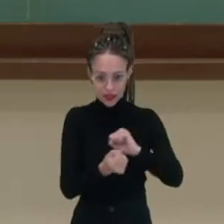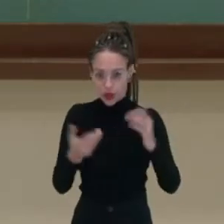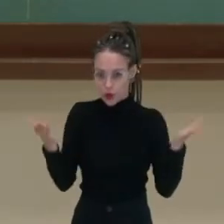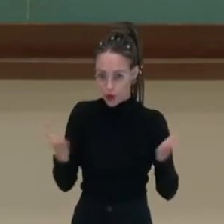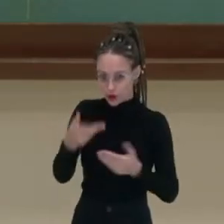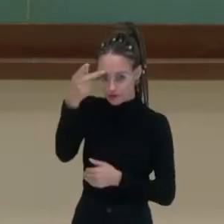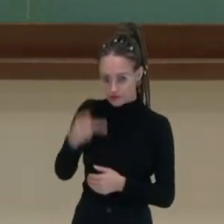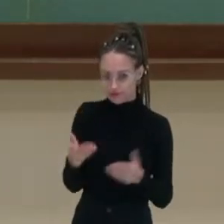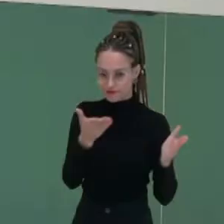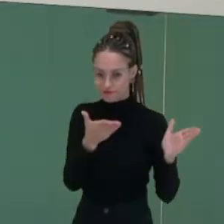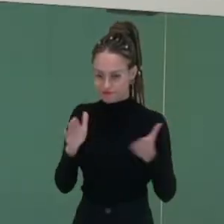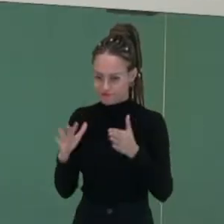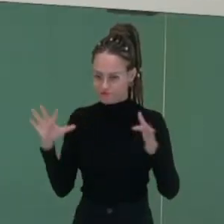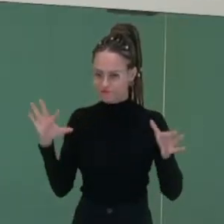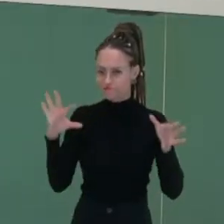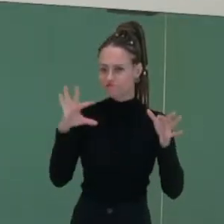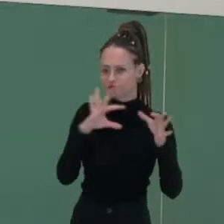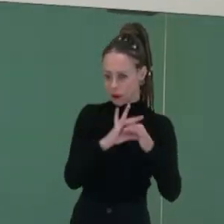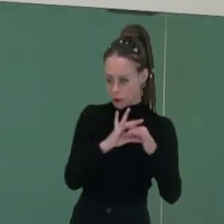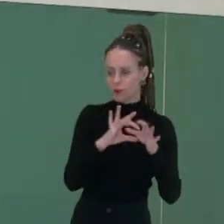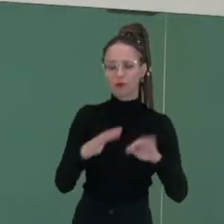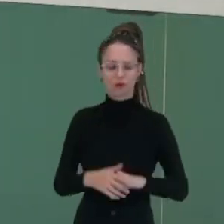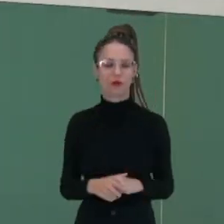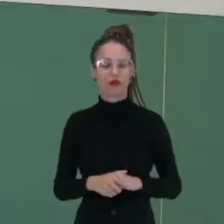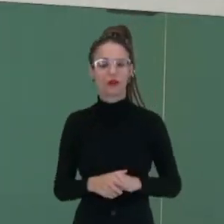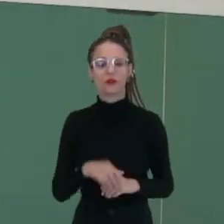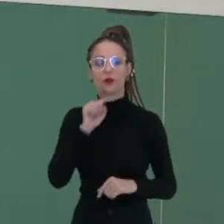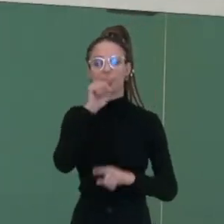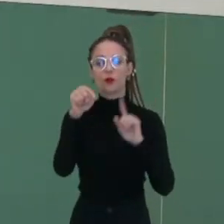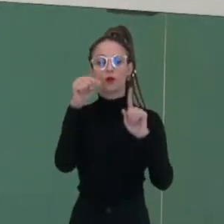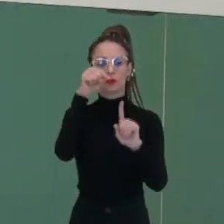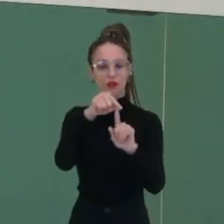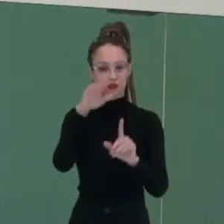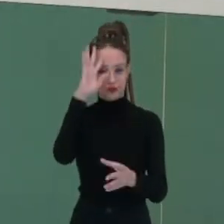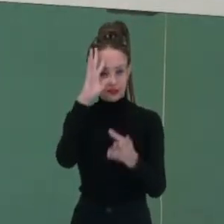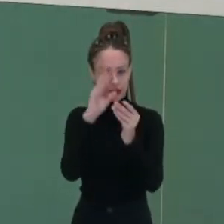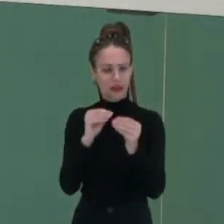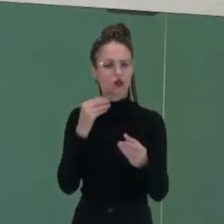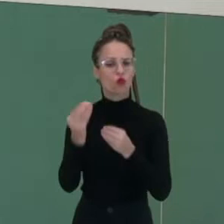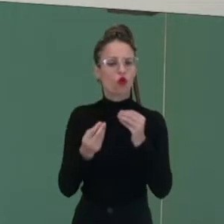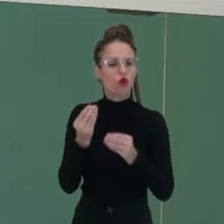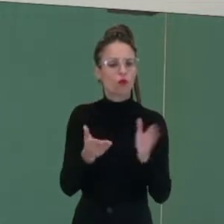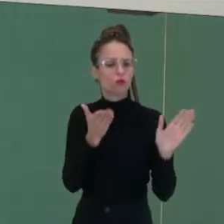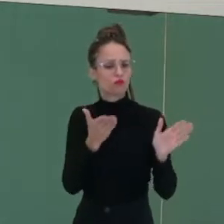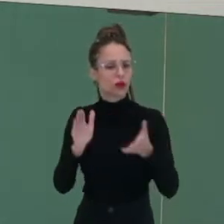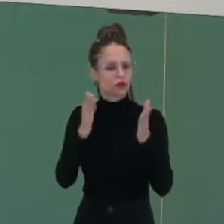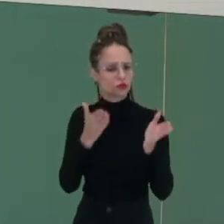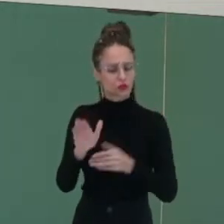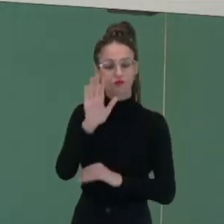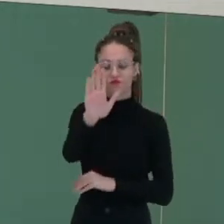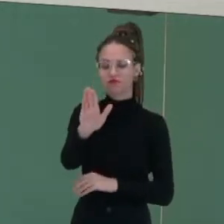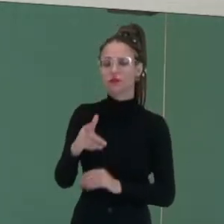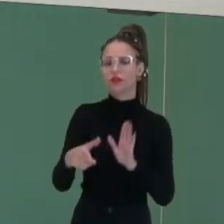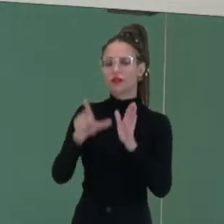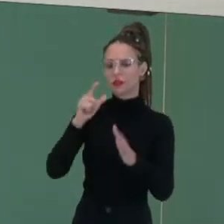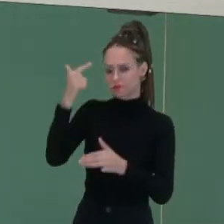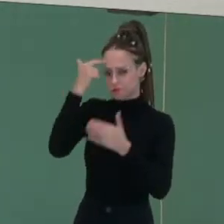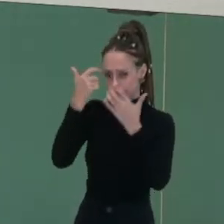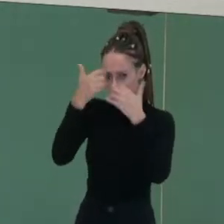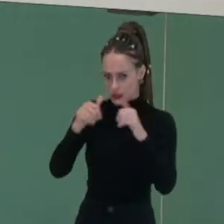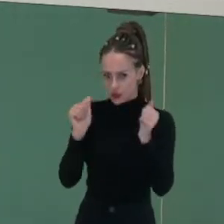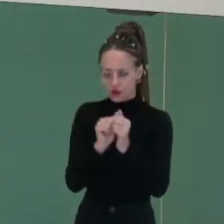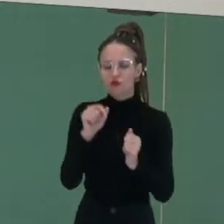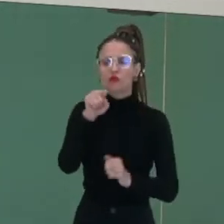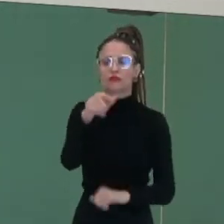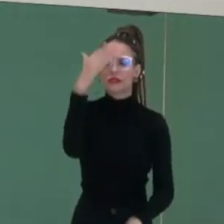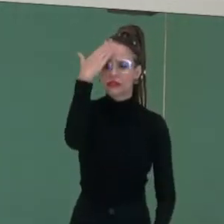Vem aqui comigo. Portanto, nosso objetivo é entender a produção de manufatura, porém antes, pensando junto, você sabe o que